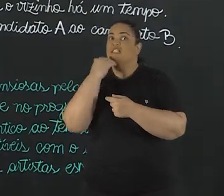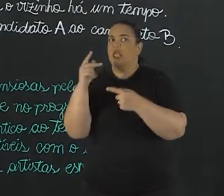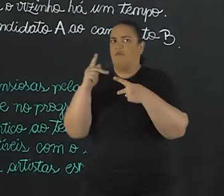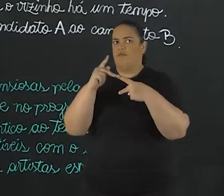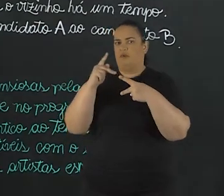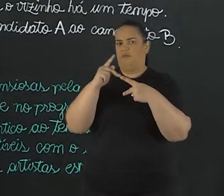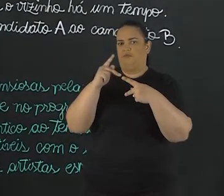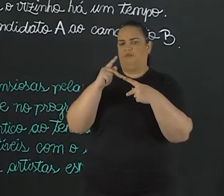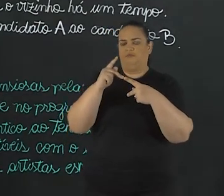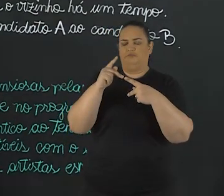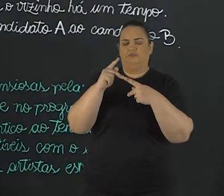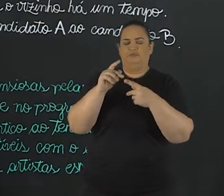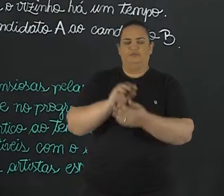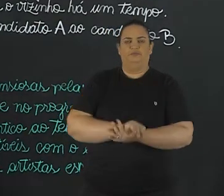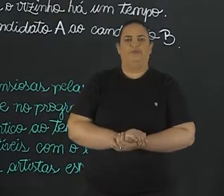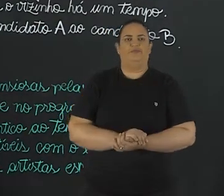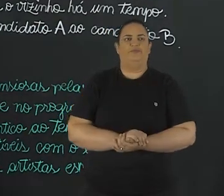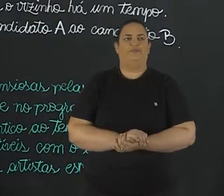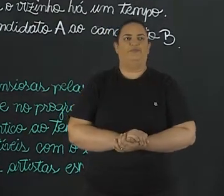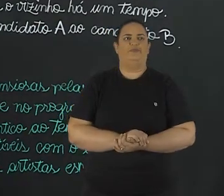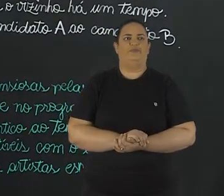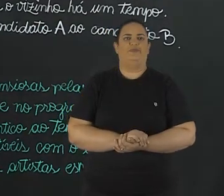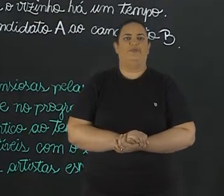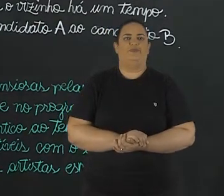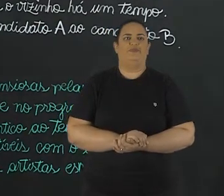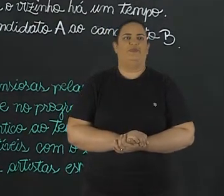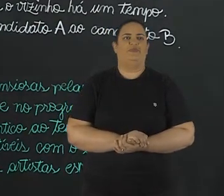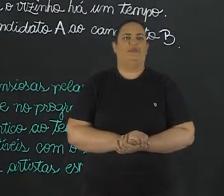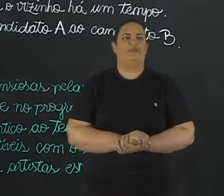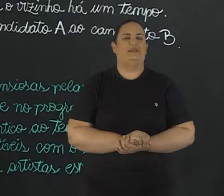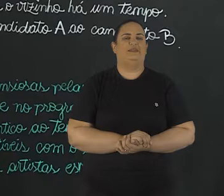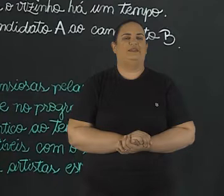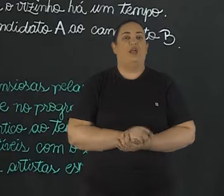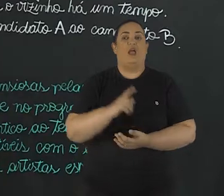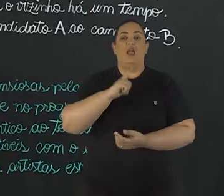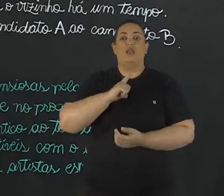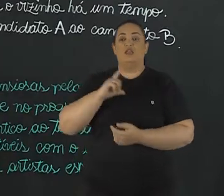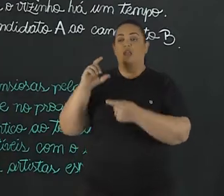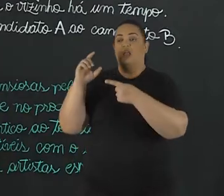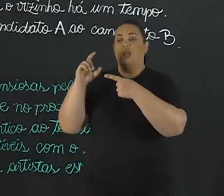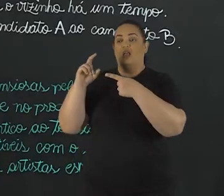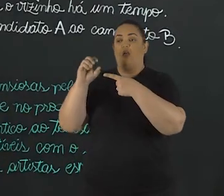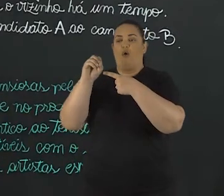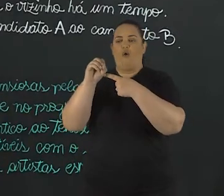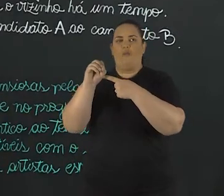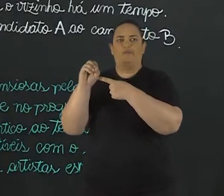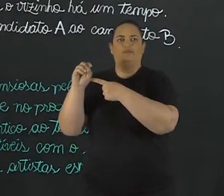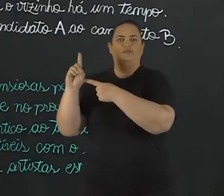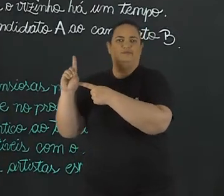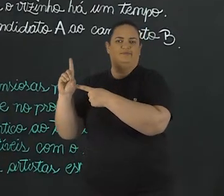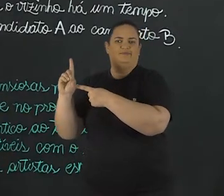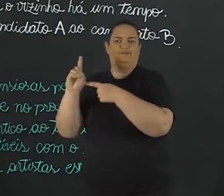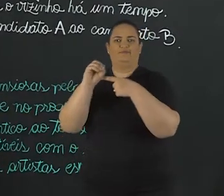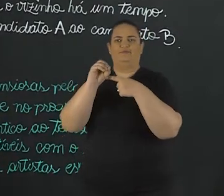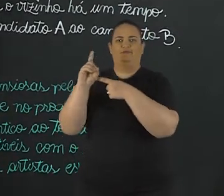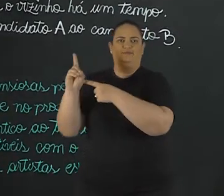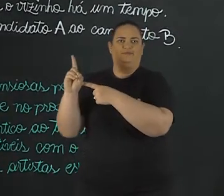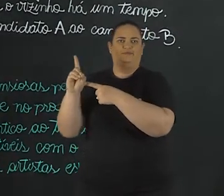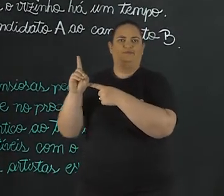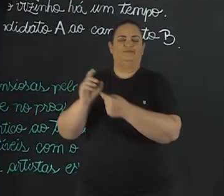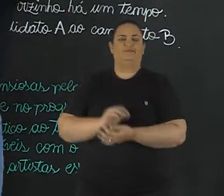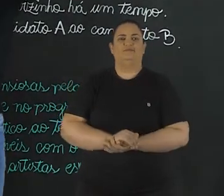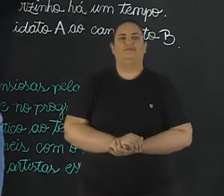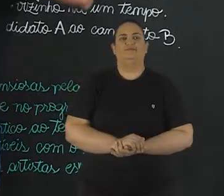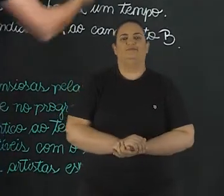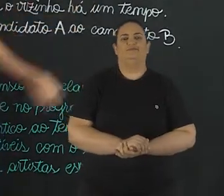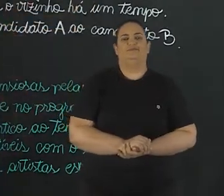o complemento a gente chama de objeto direto. Nesse caso, a questão, objeto direto de compreendi, e o